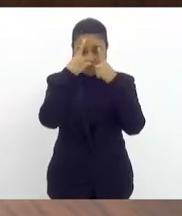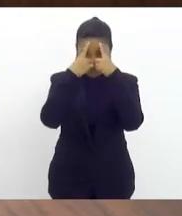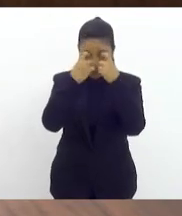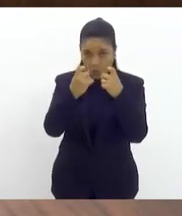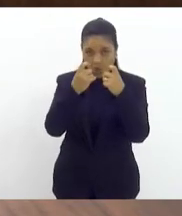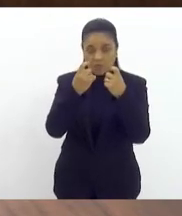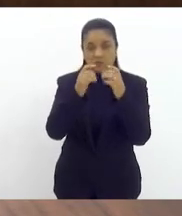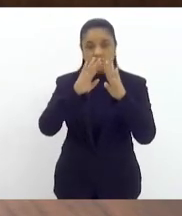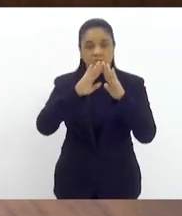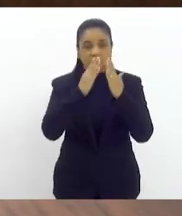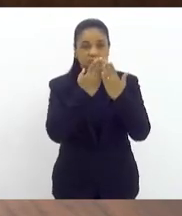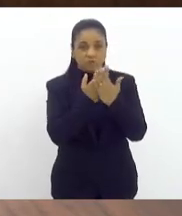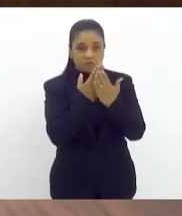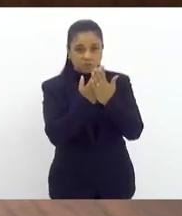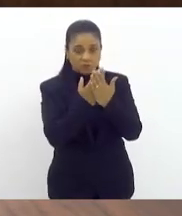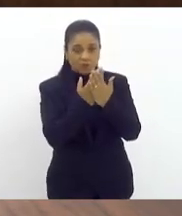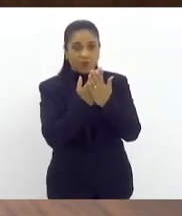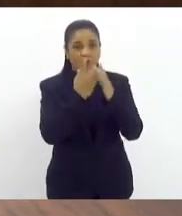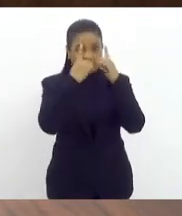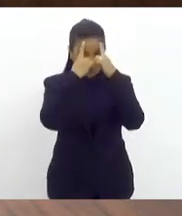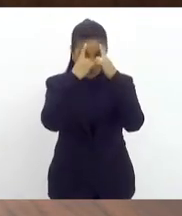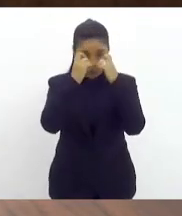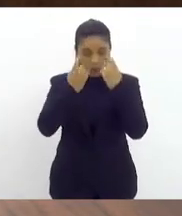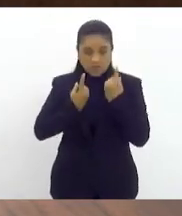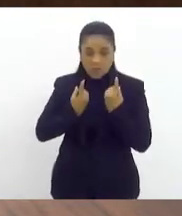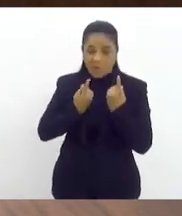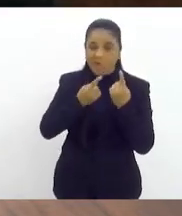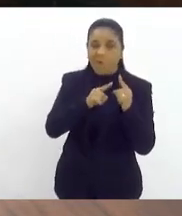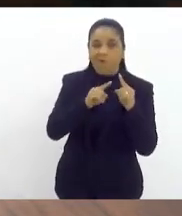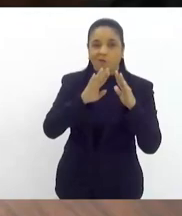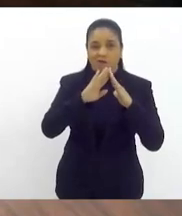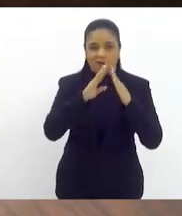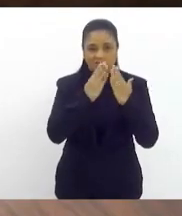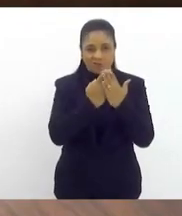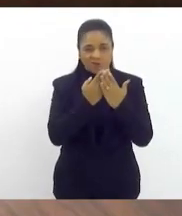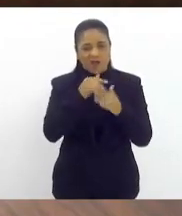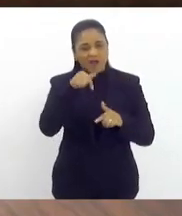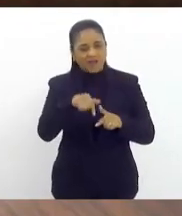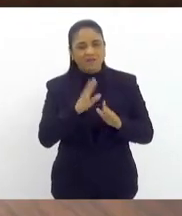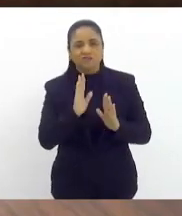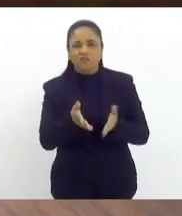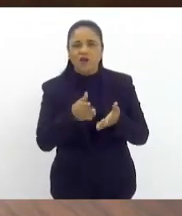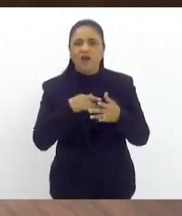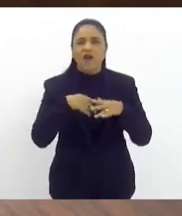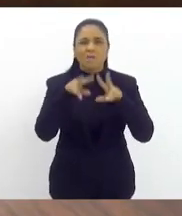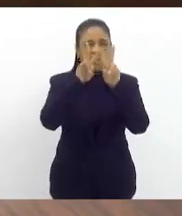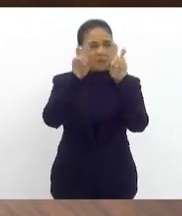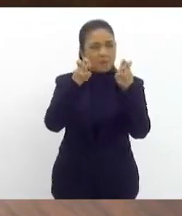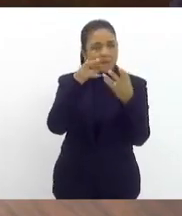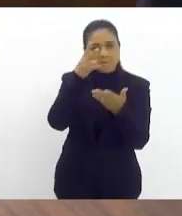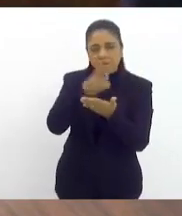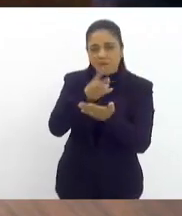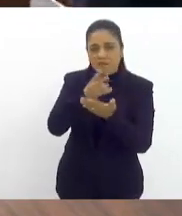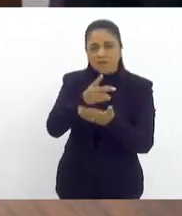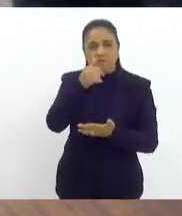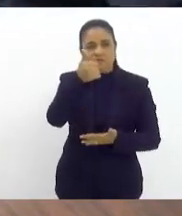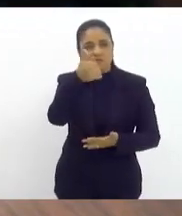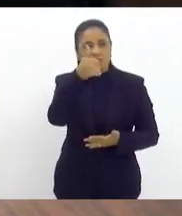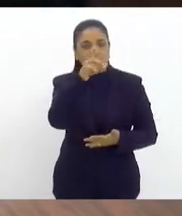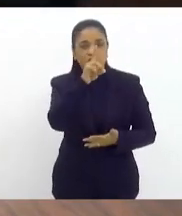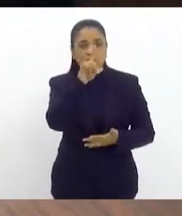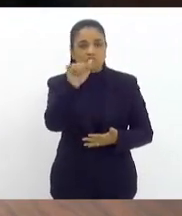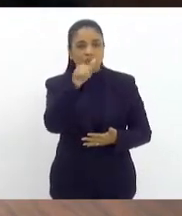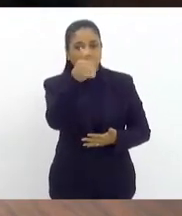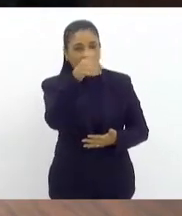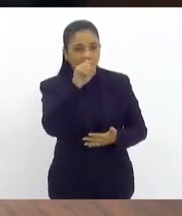e violência contra a escola. Nós já tínhamos feito aqui, no dia 10 de maio, com auditório lotado, e ontem nós